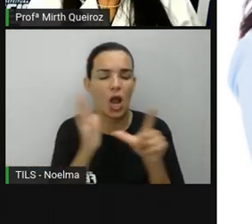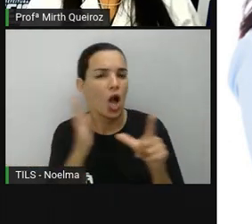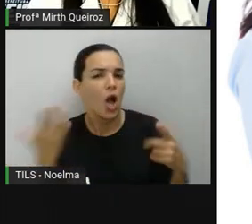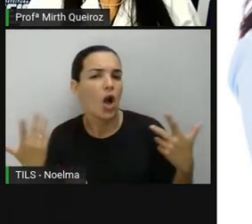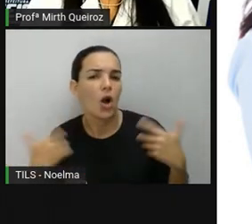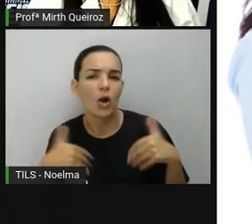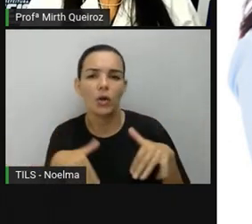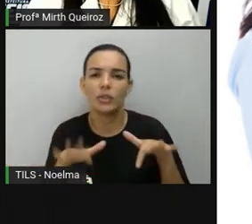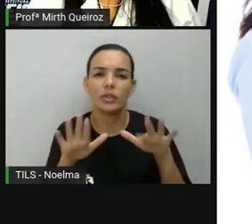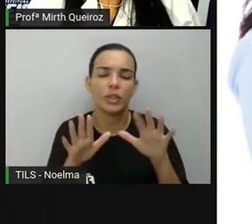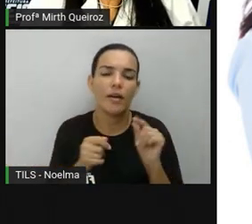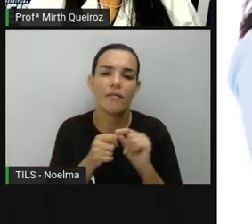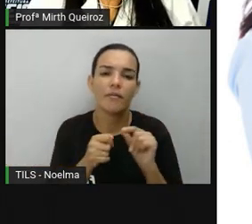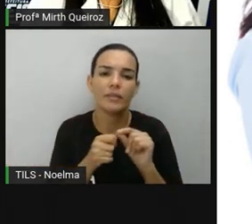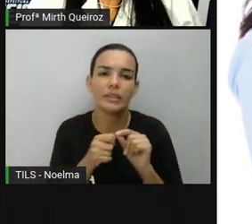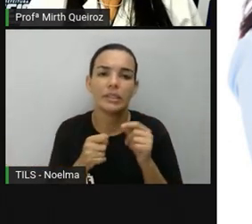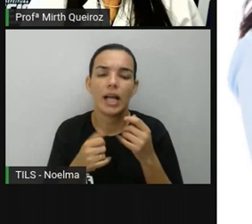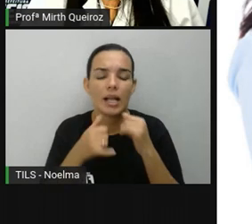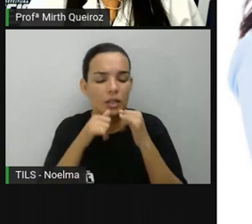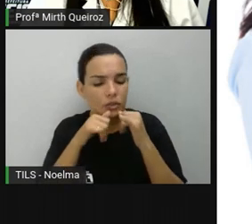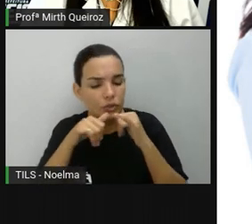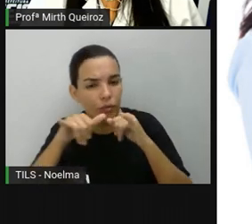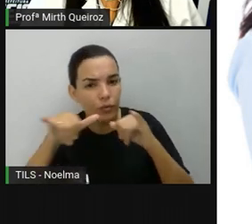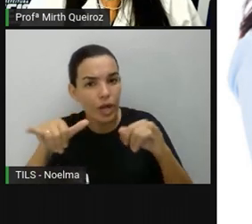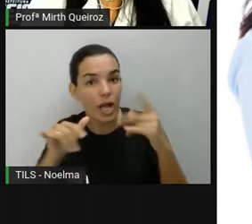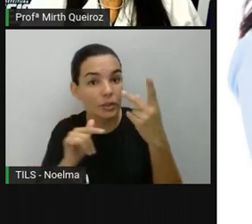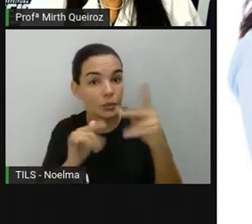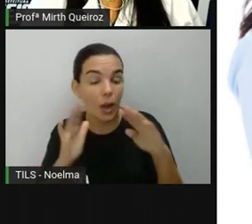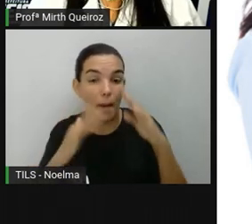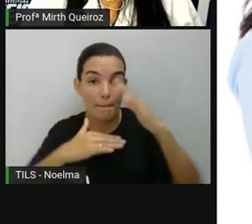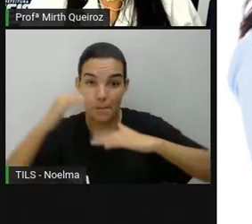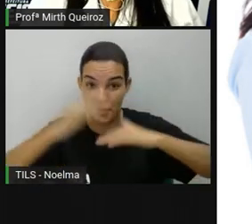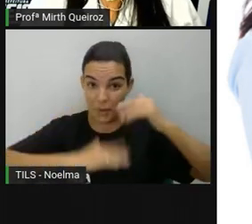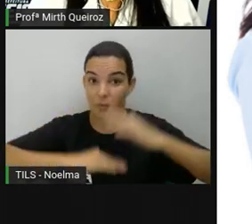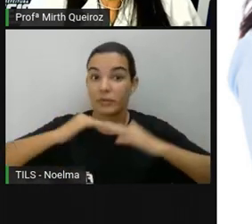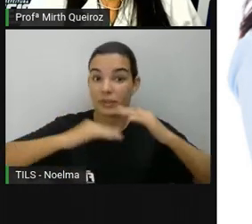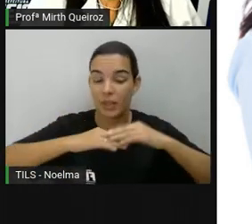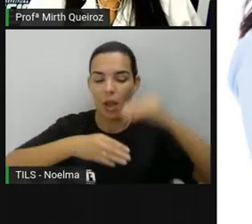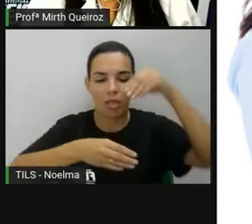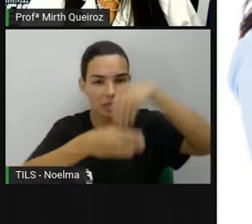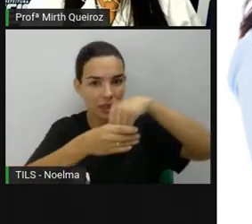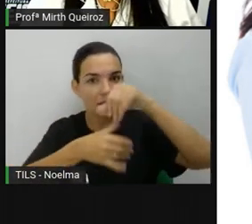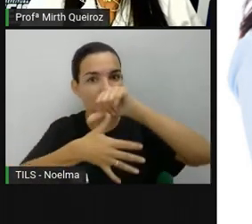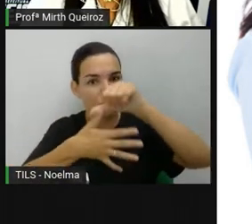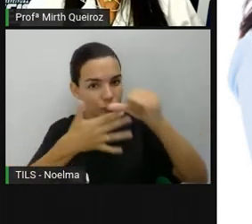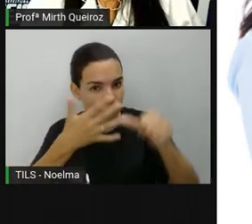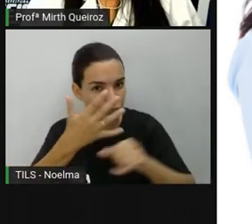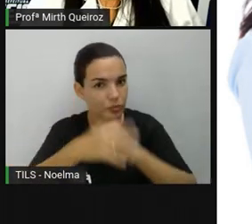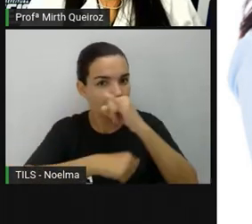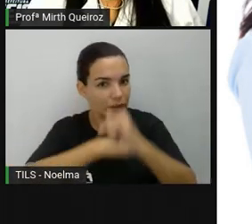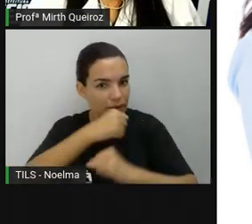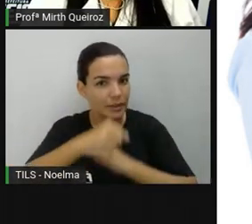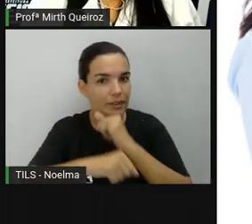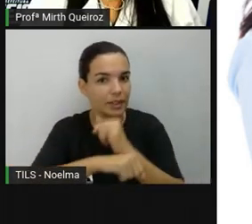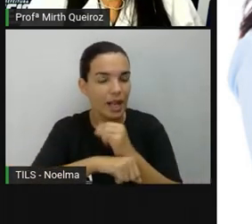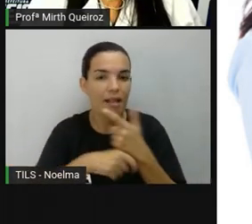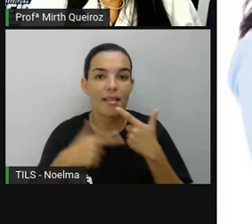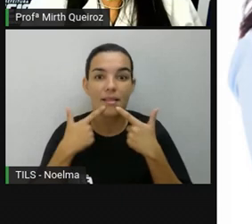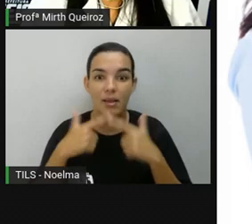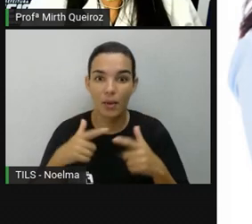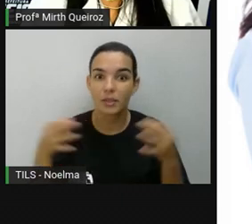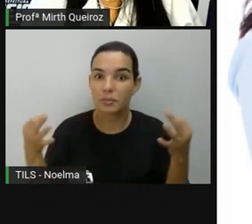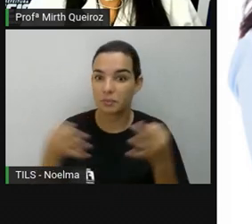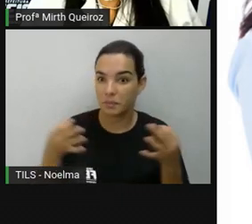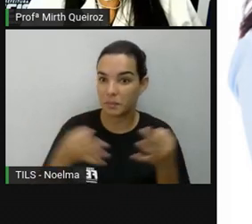loja, tentar divulgar a sua profissão dentro daquela rede social, é um tipo de linguagem. Já quando a gente utiliza a